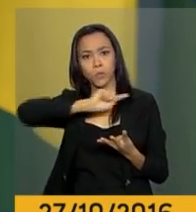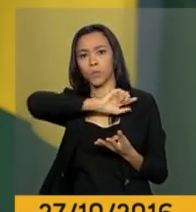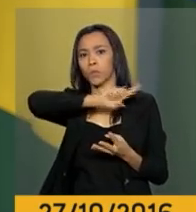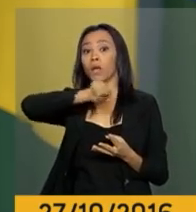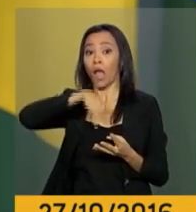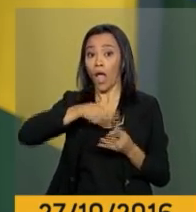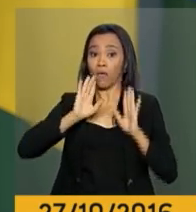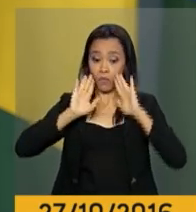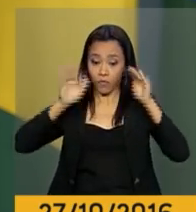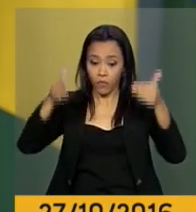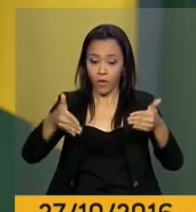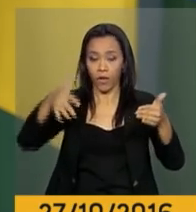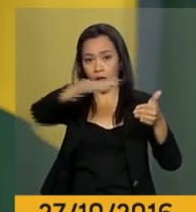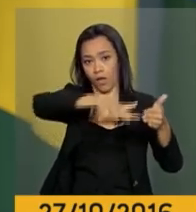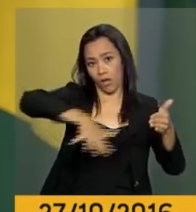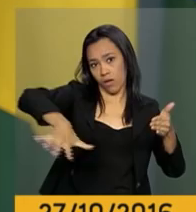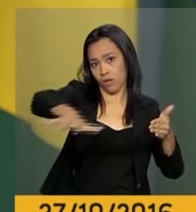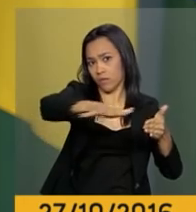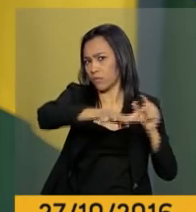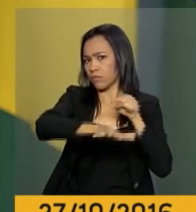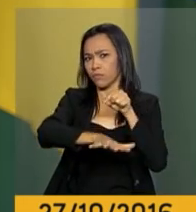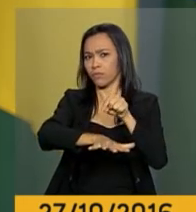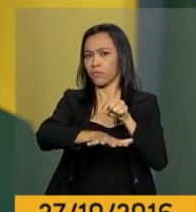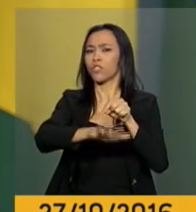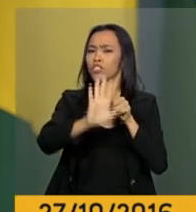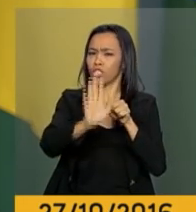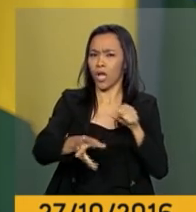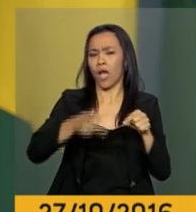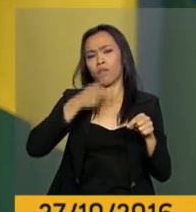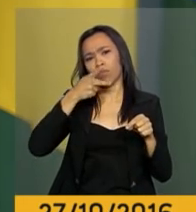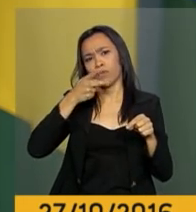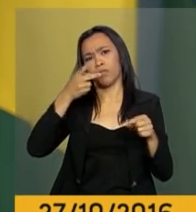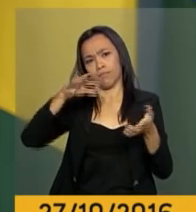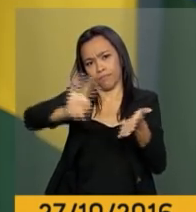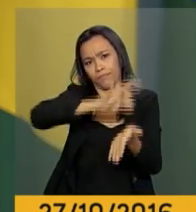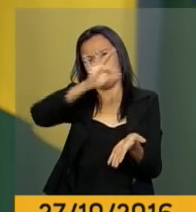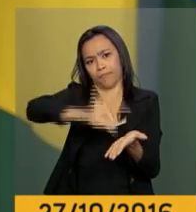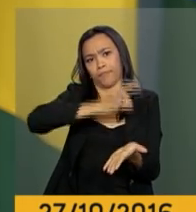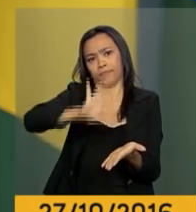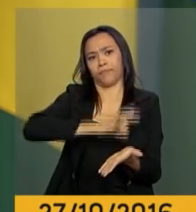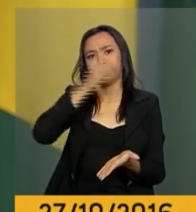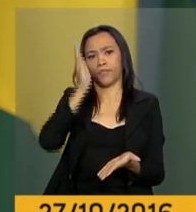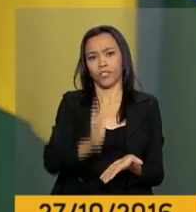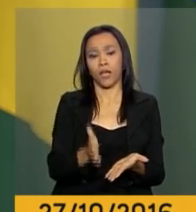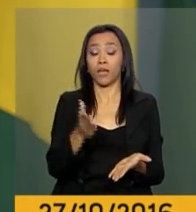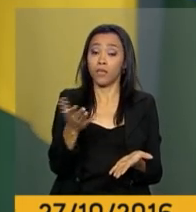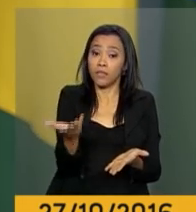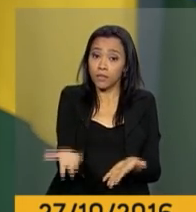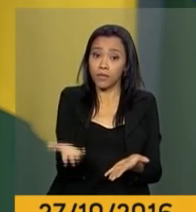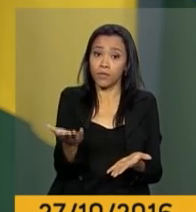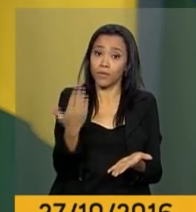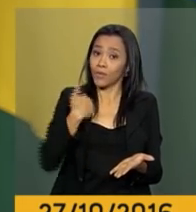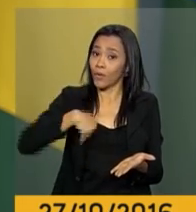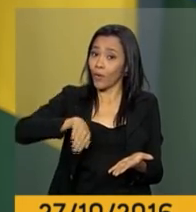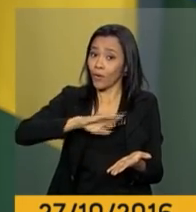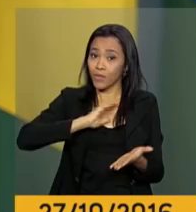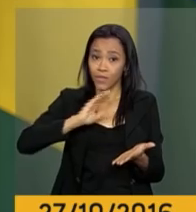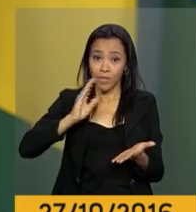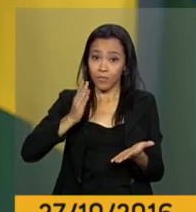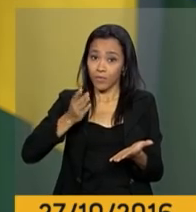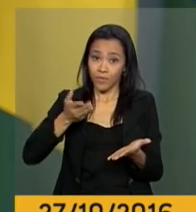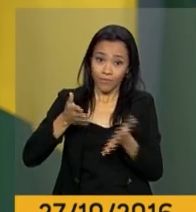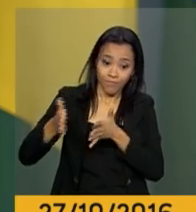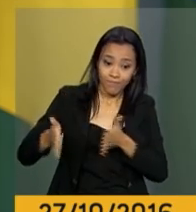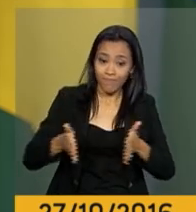deste segmento, dos segmentos que aqui foram sancionados, nós estamos na linha fundamental,